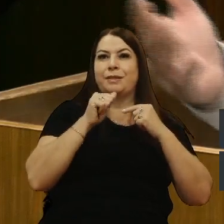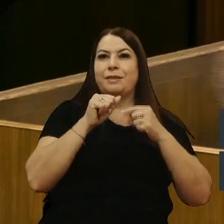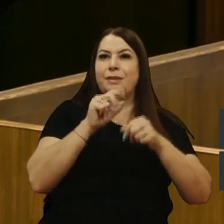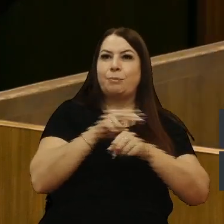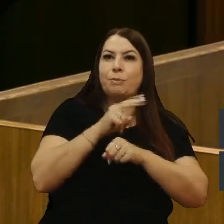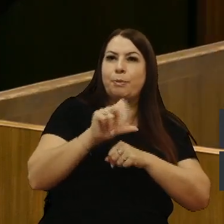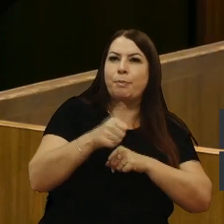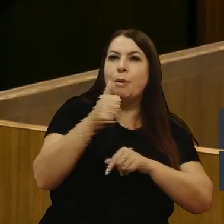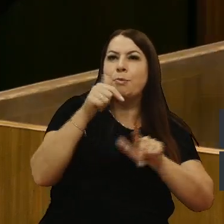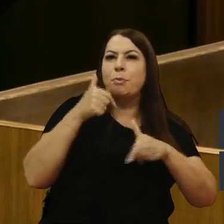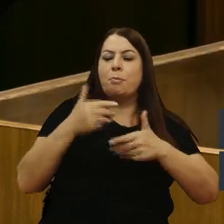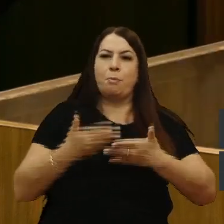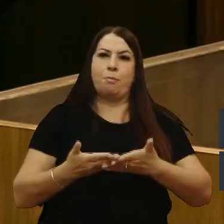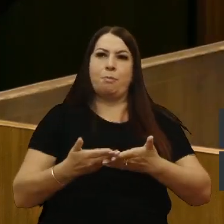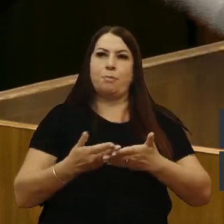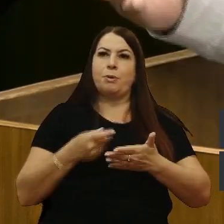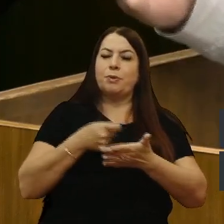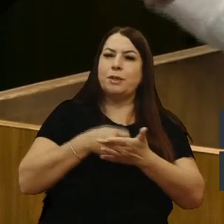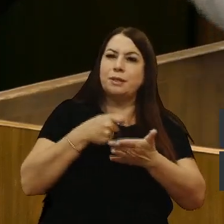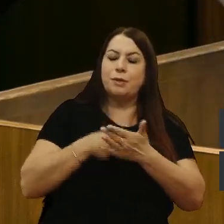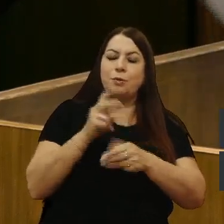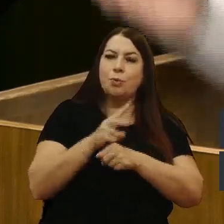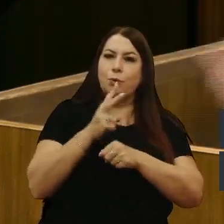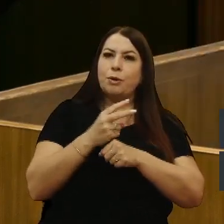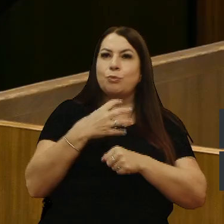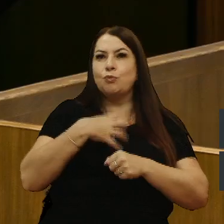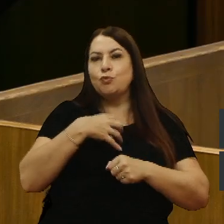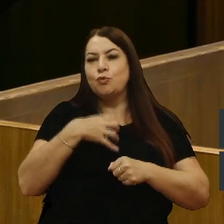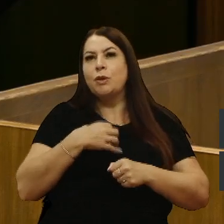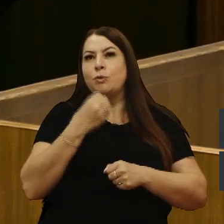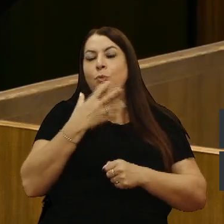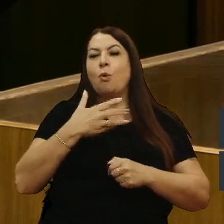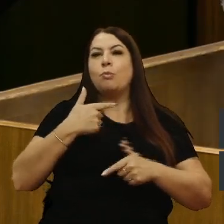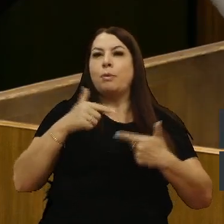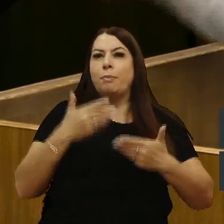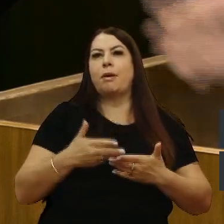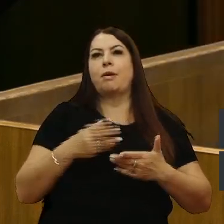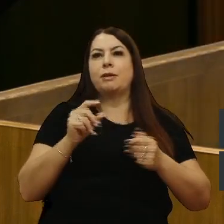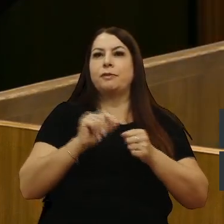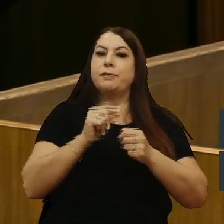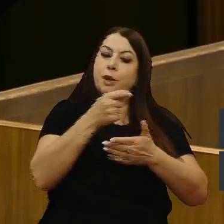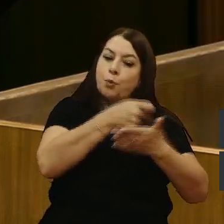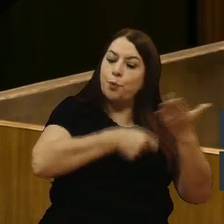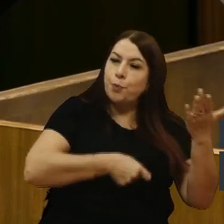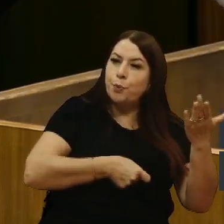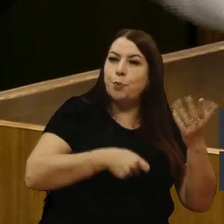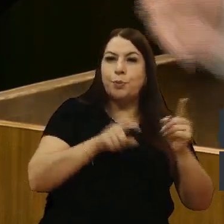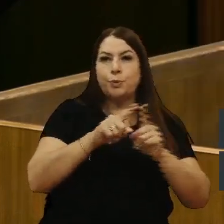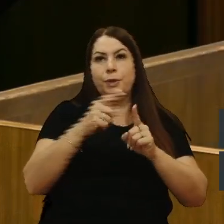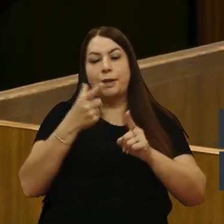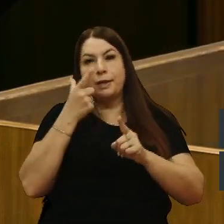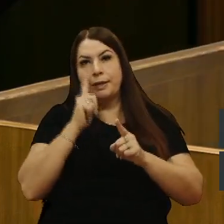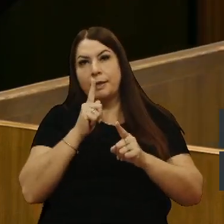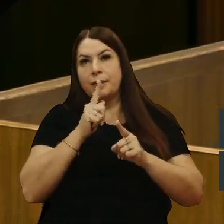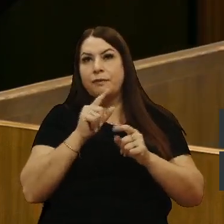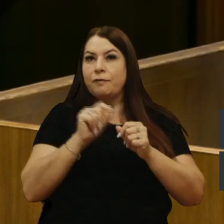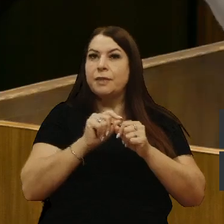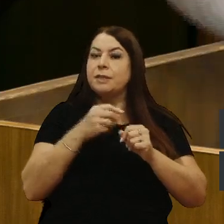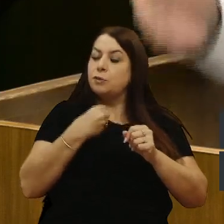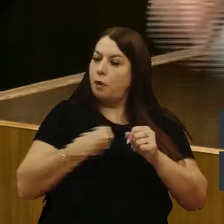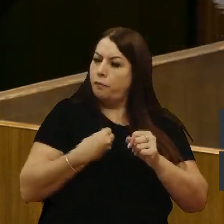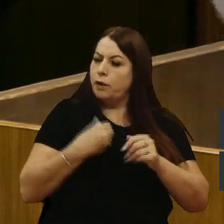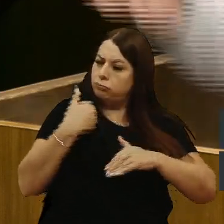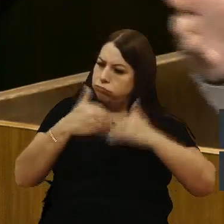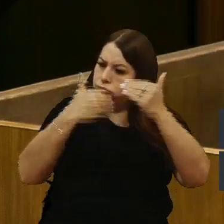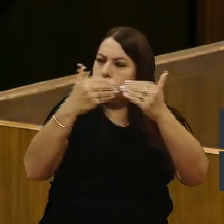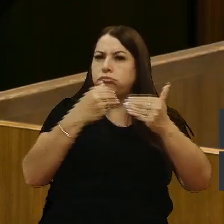primeiro emprego, que estão tentando procurar uma forma de arrumar um bom trabalho, que fizeram o concurso, que querem ganhar, fazer a sua vida, crescer